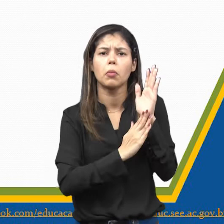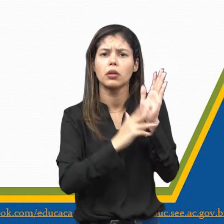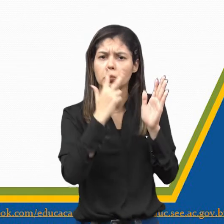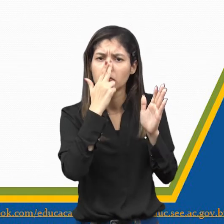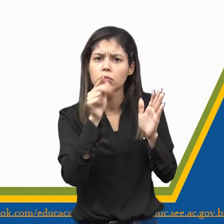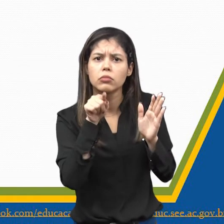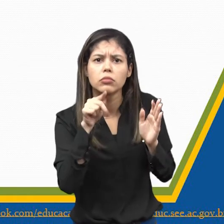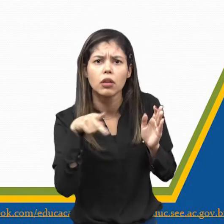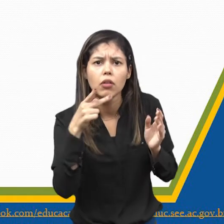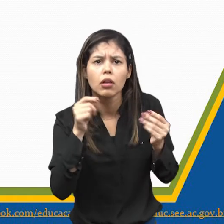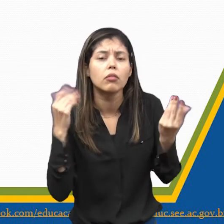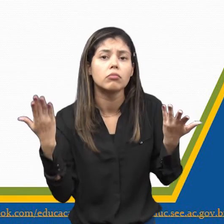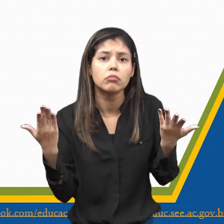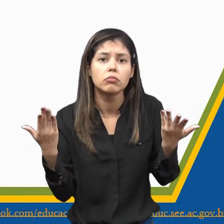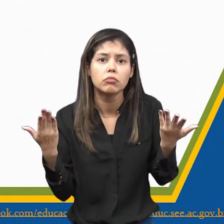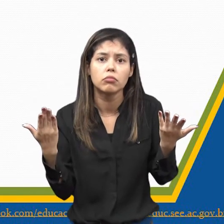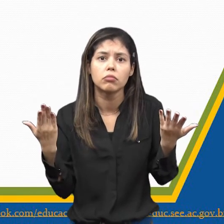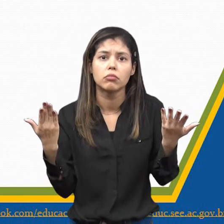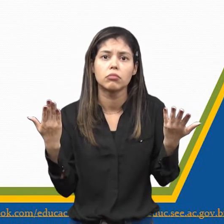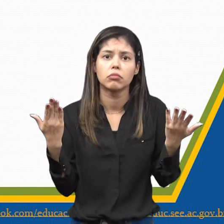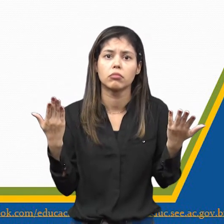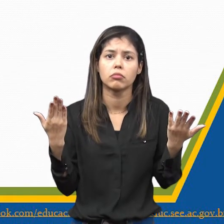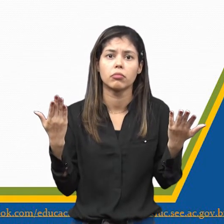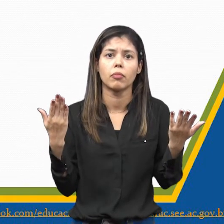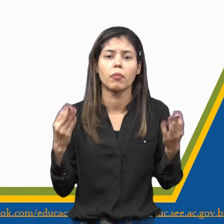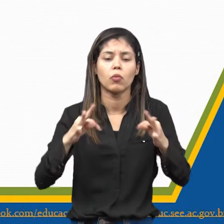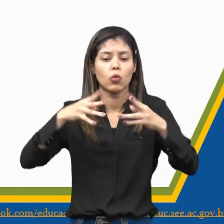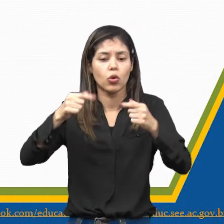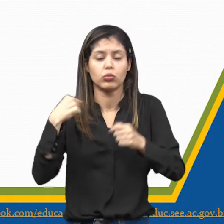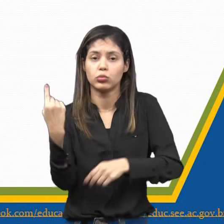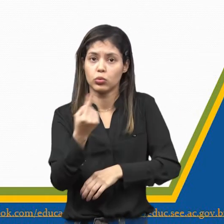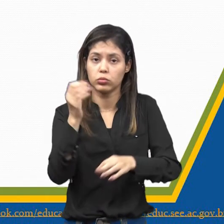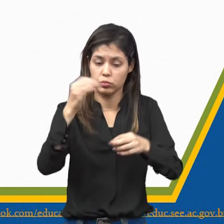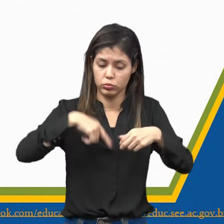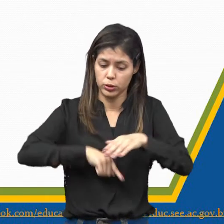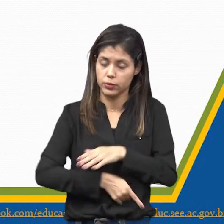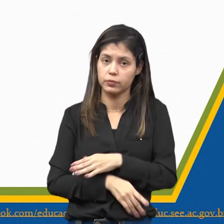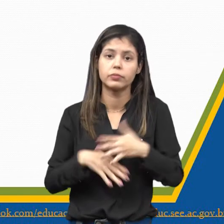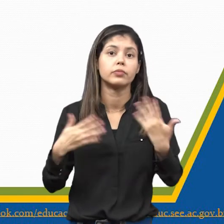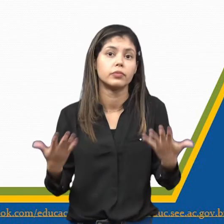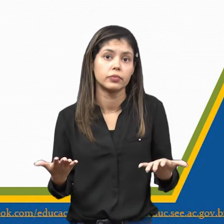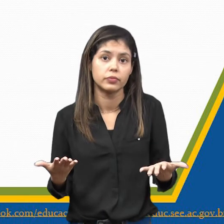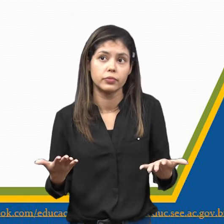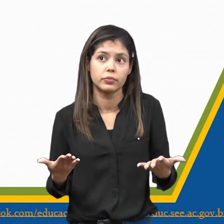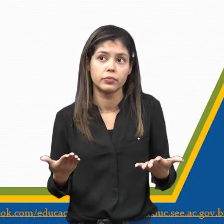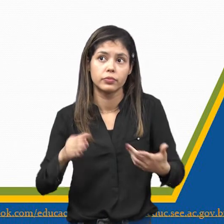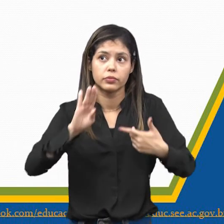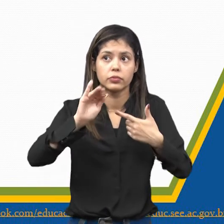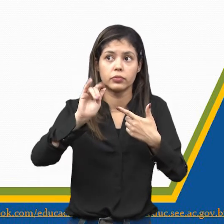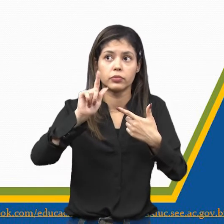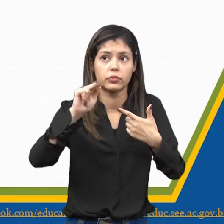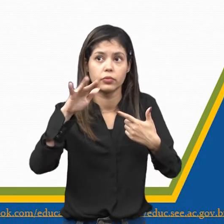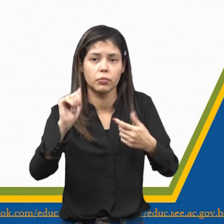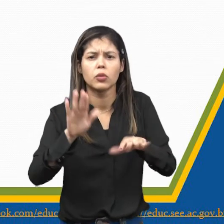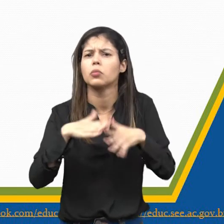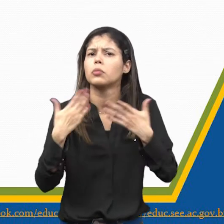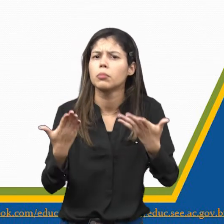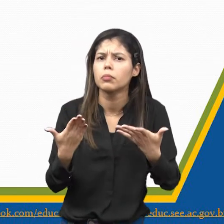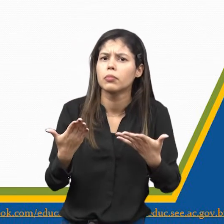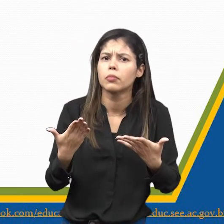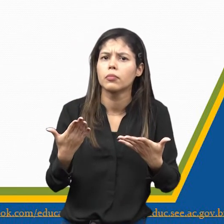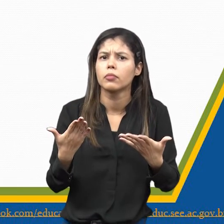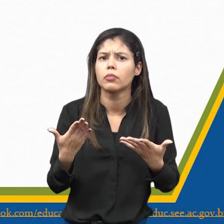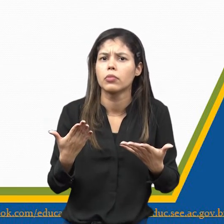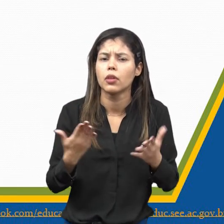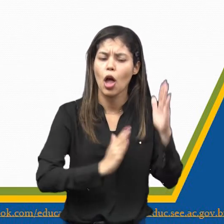que eu falei para vocês que está presente na parede da maioria dos nossos órgãos internos? E no bíceps, qual deles?